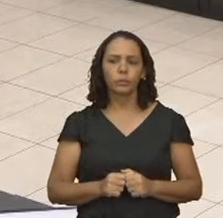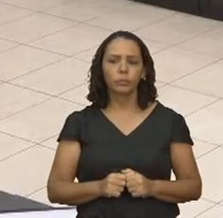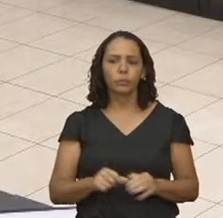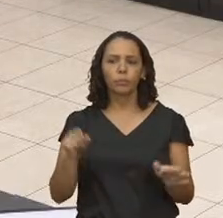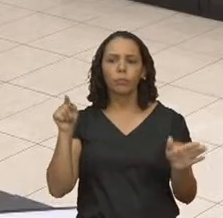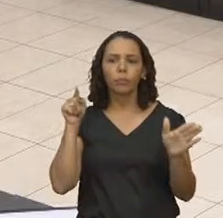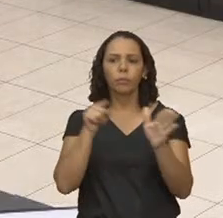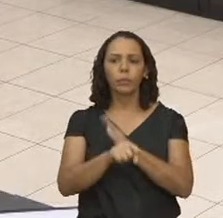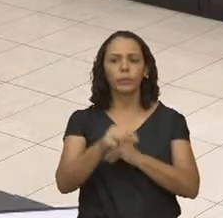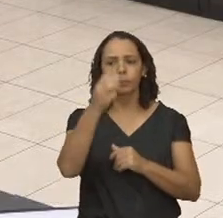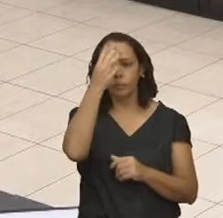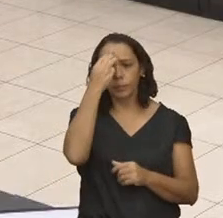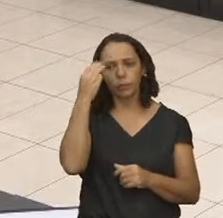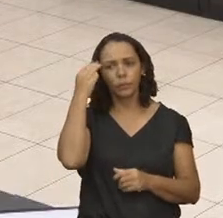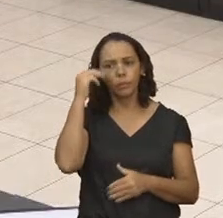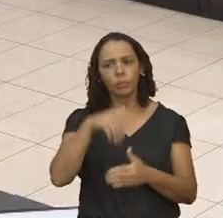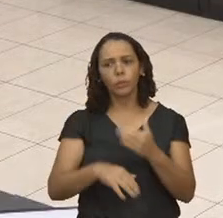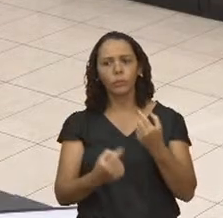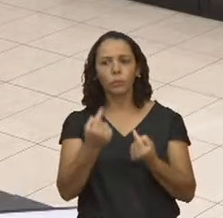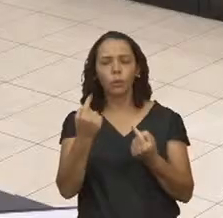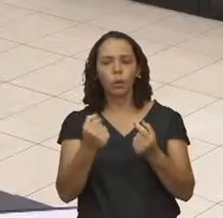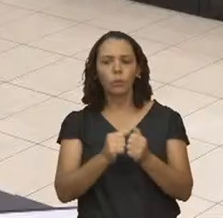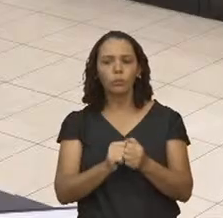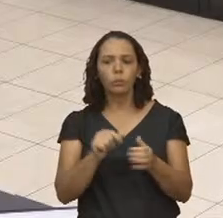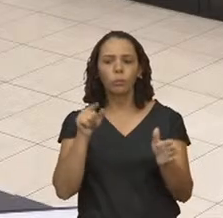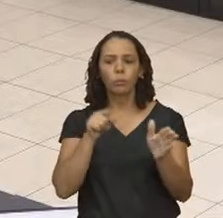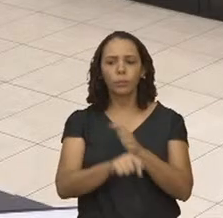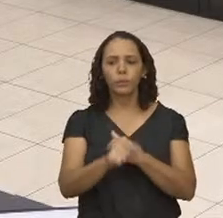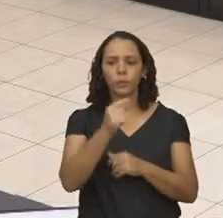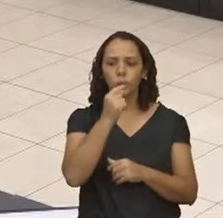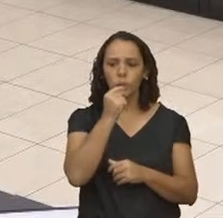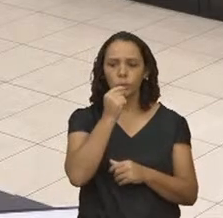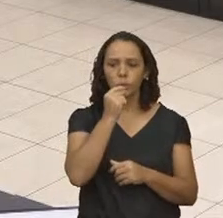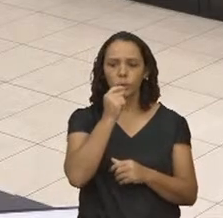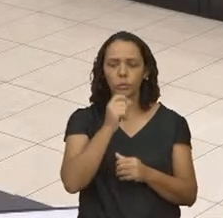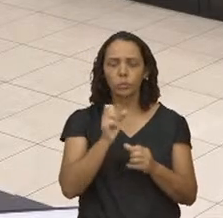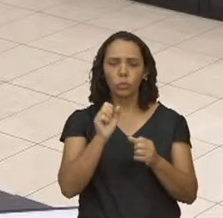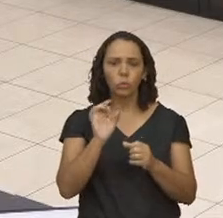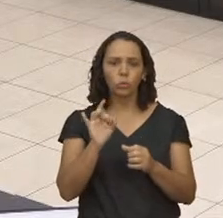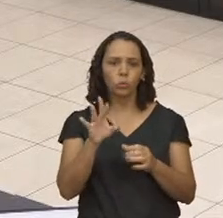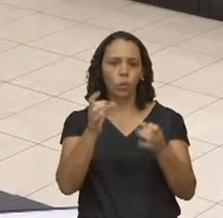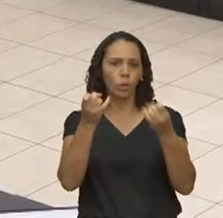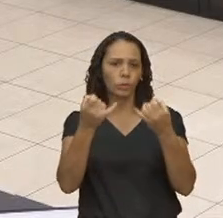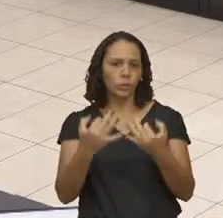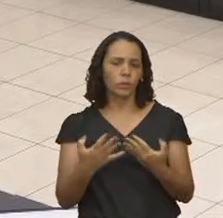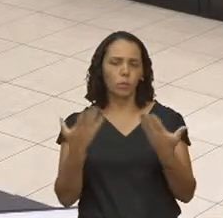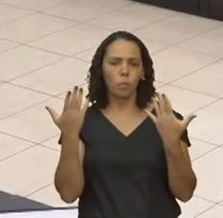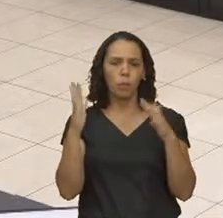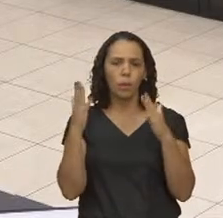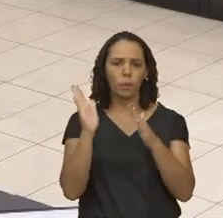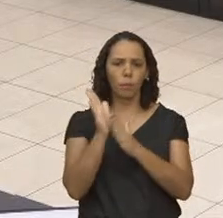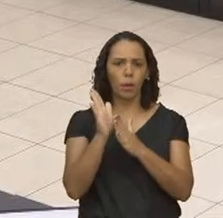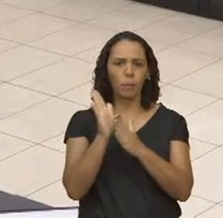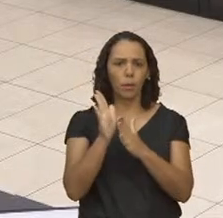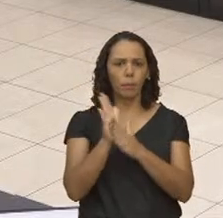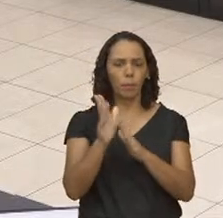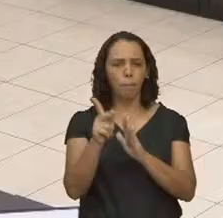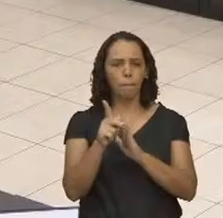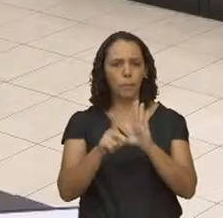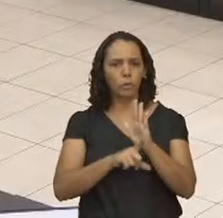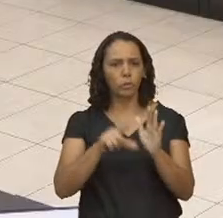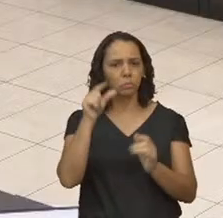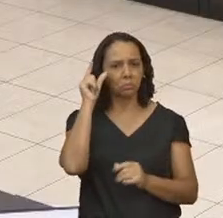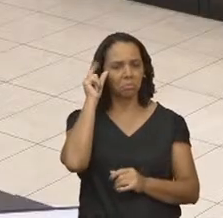Como voto a vereadora Maria Amélia. Como voto o vereador Neto Alves. Só justificando aqui, gostaria de parabenizar Jean pelo projeto.